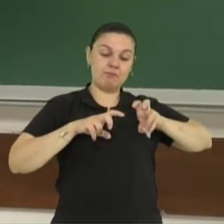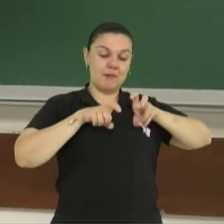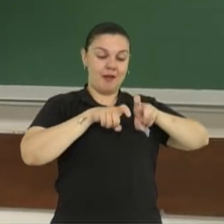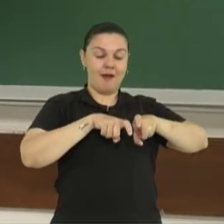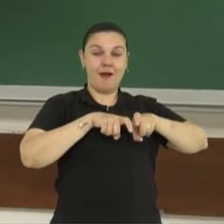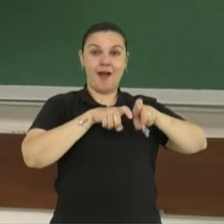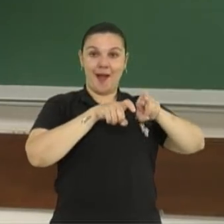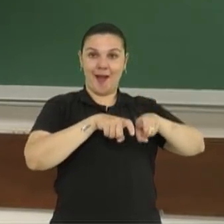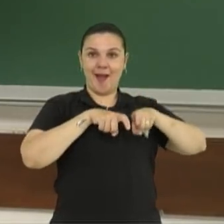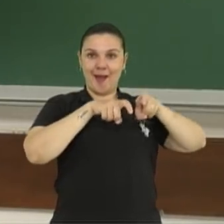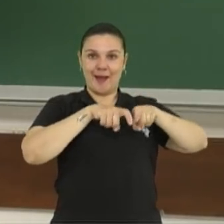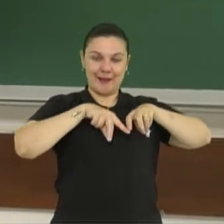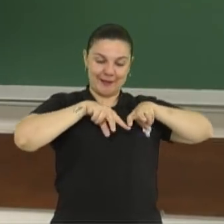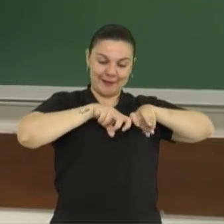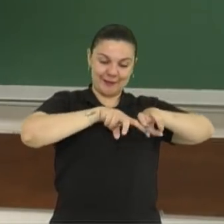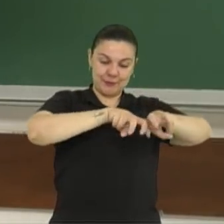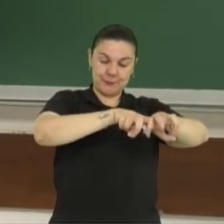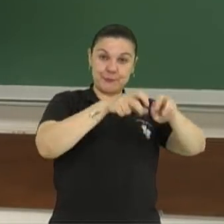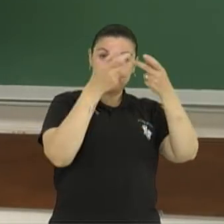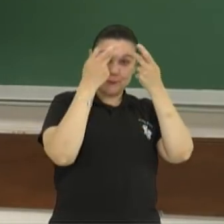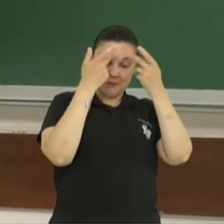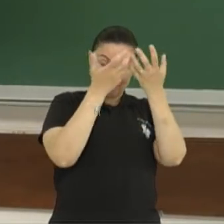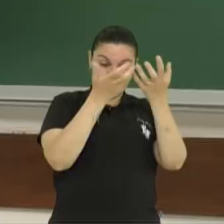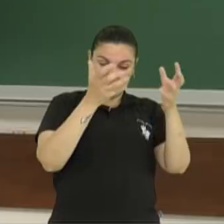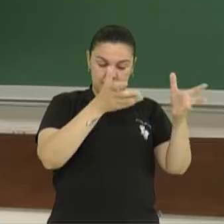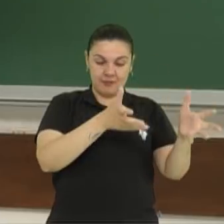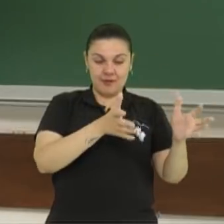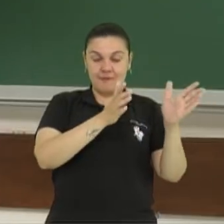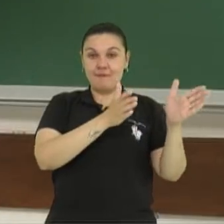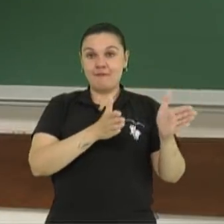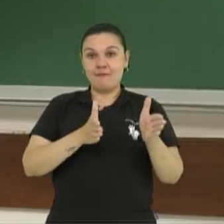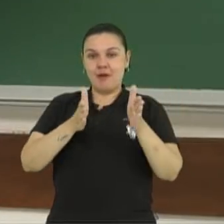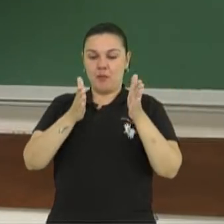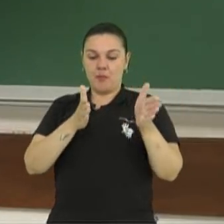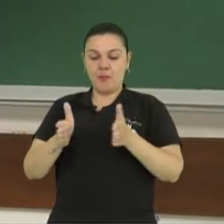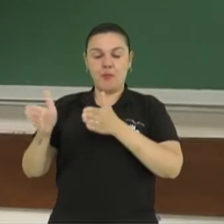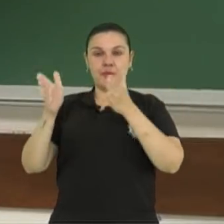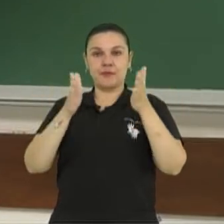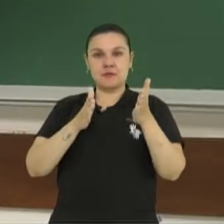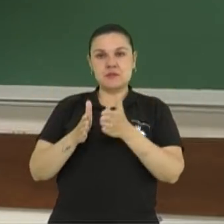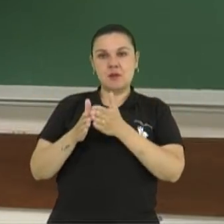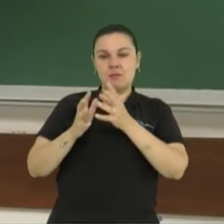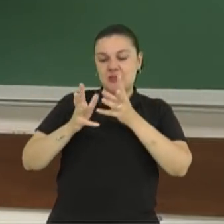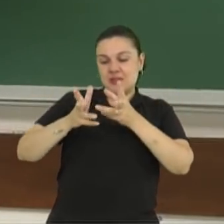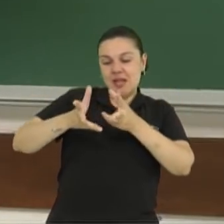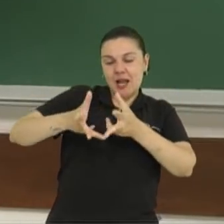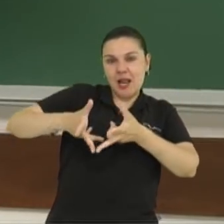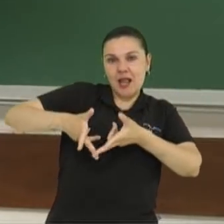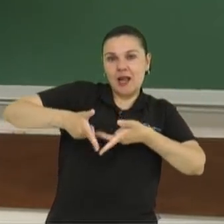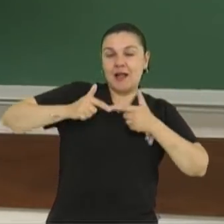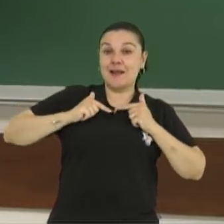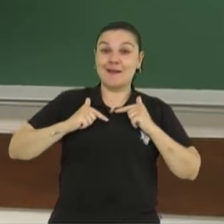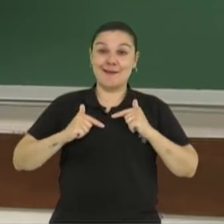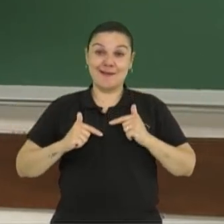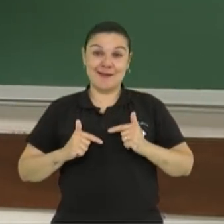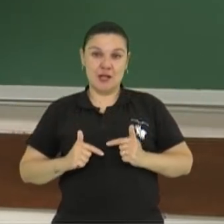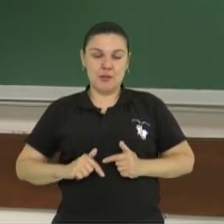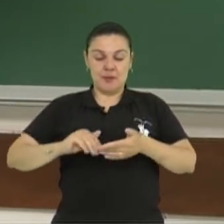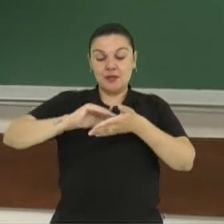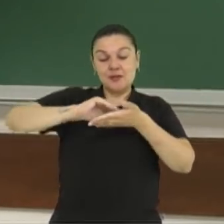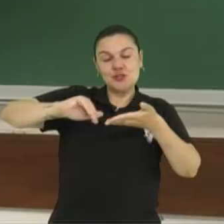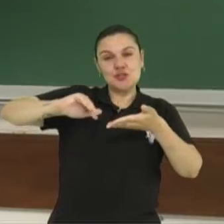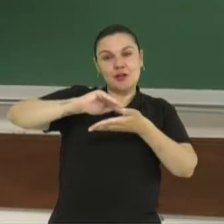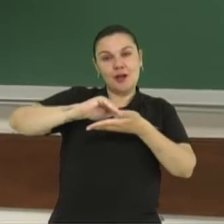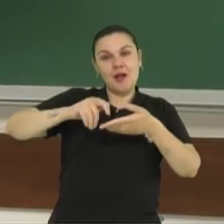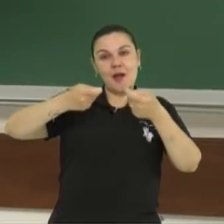a retirada dele ali na natureza e daí ele passa por um processamento, né? Um processo de limpeza, retirado